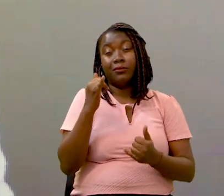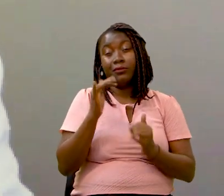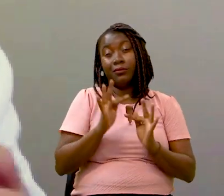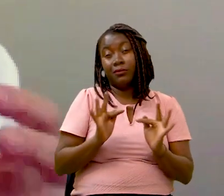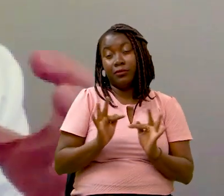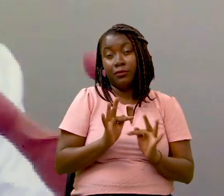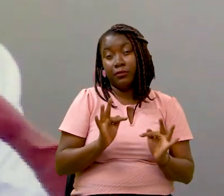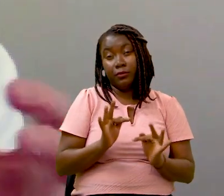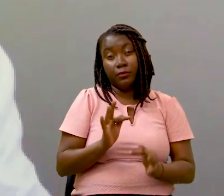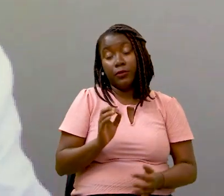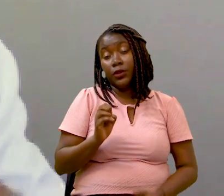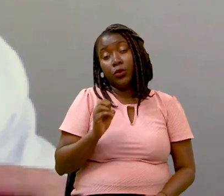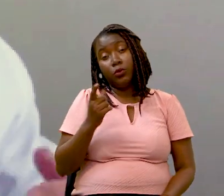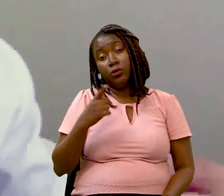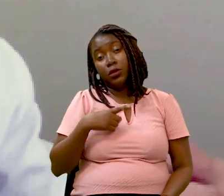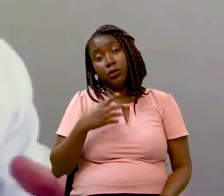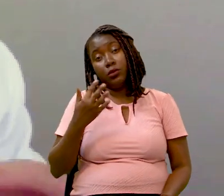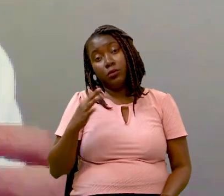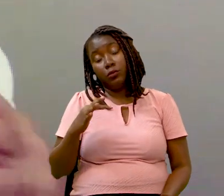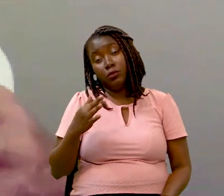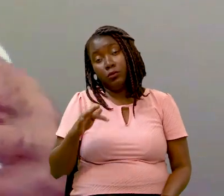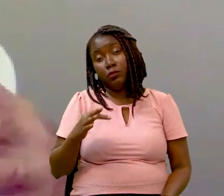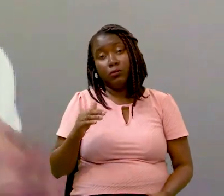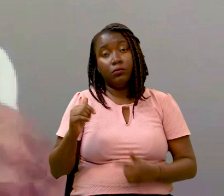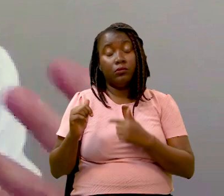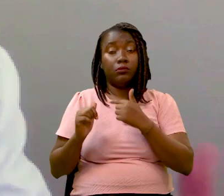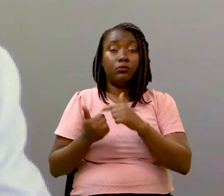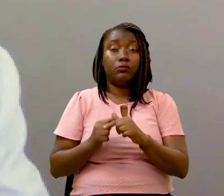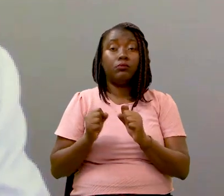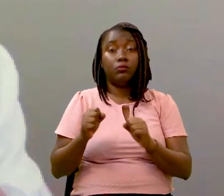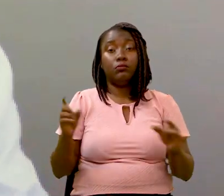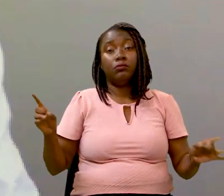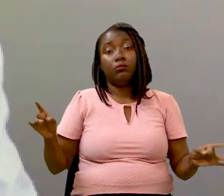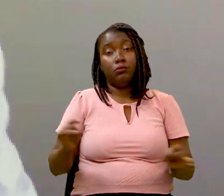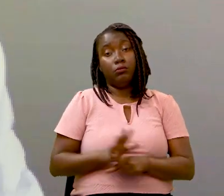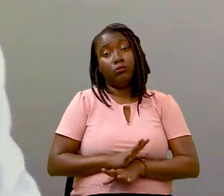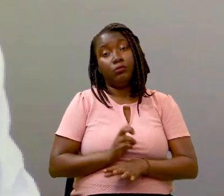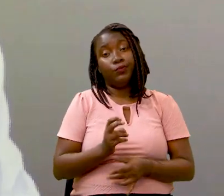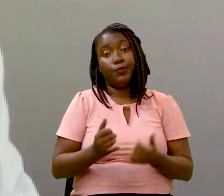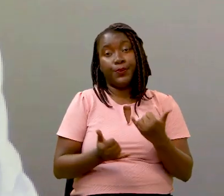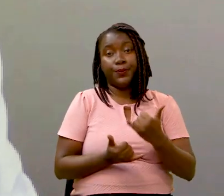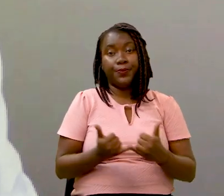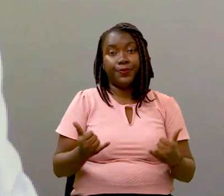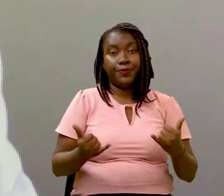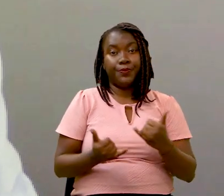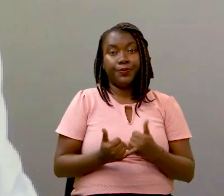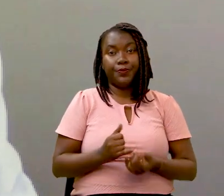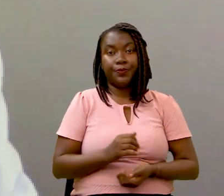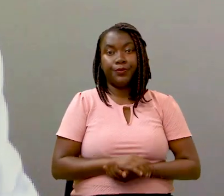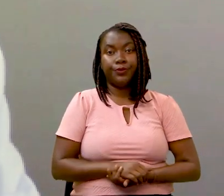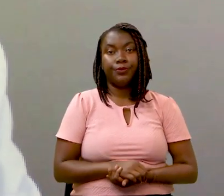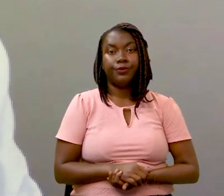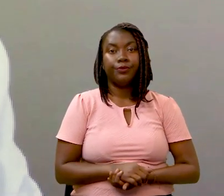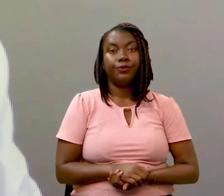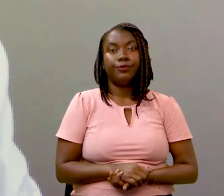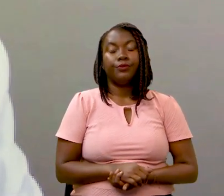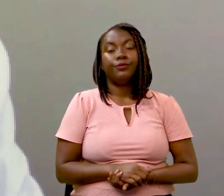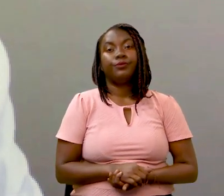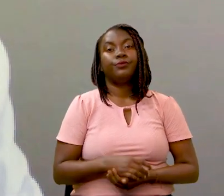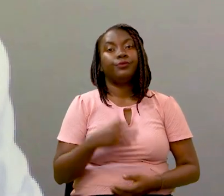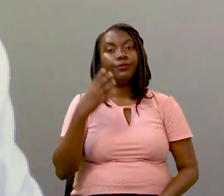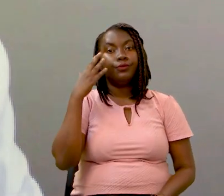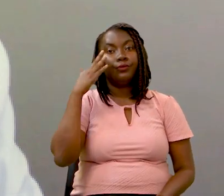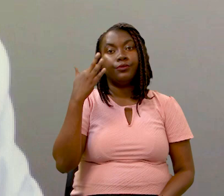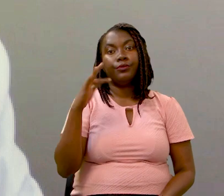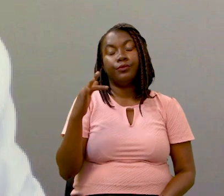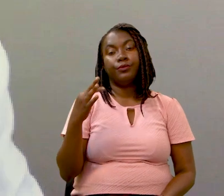ou não tem a dor. Enfim, esse é o conjunto clássico e pode ser completo ou parcial, né? Isso